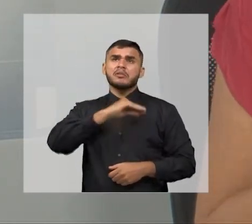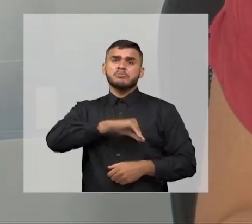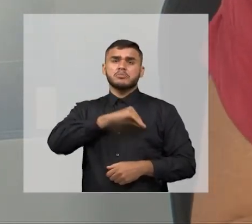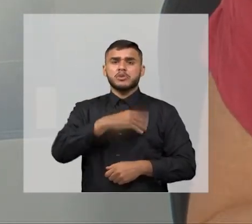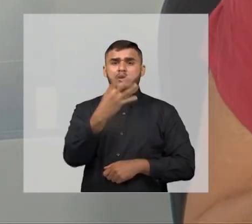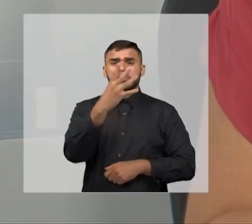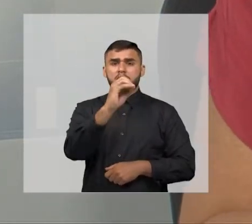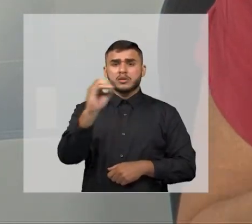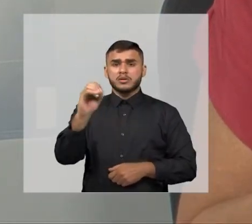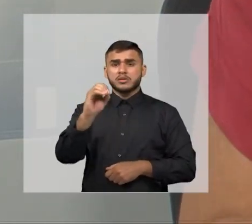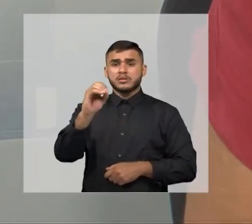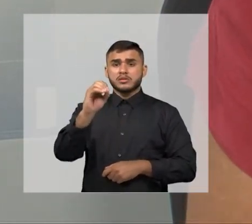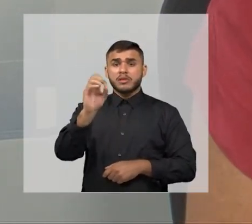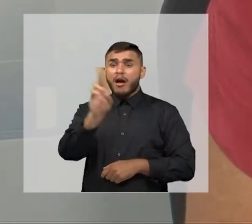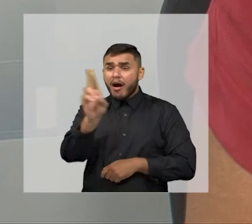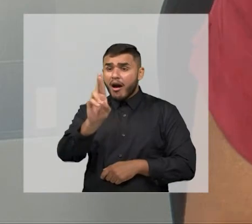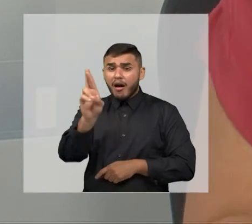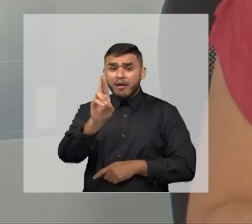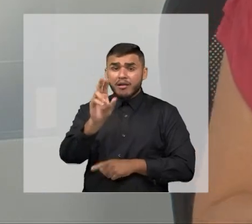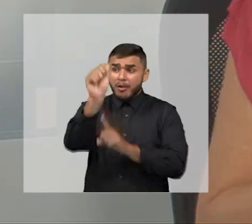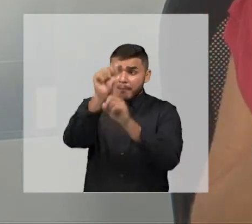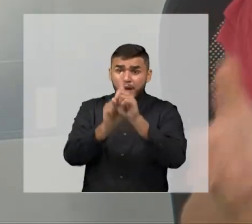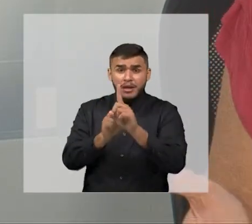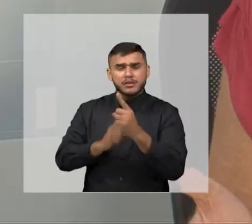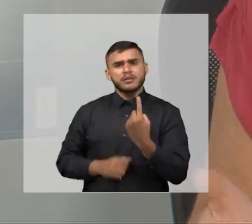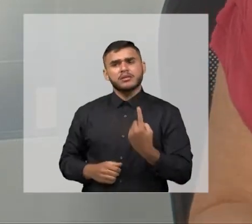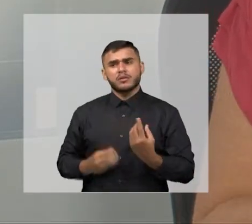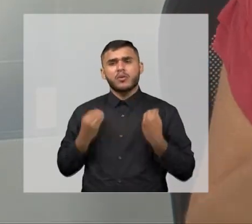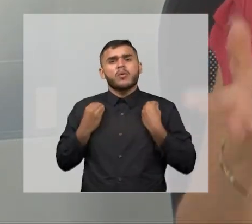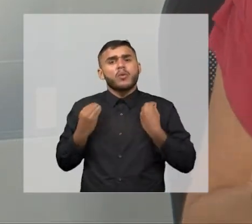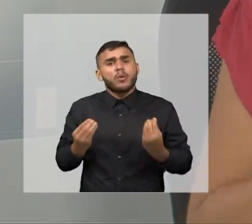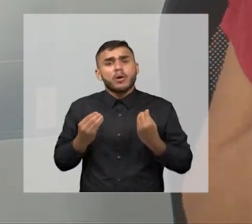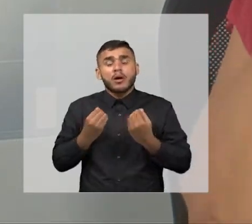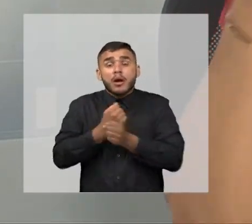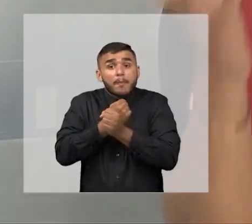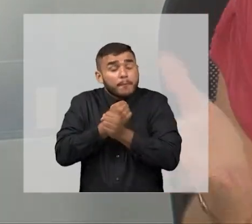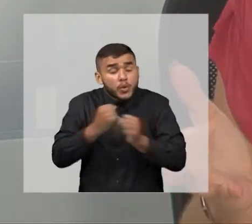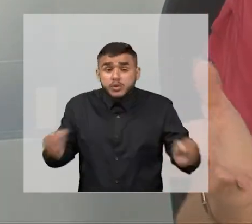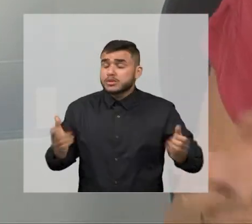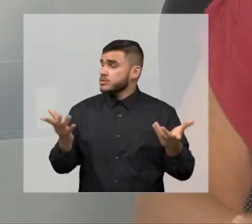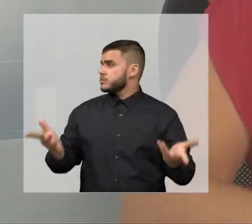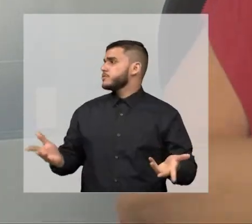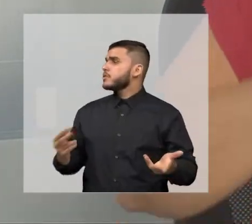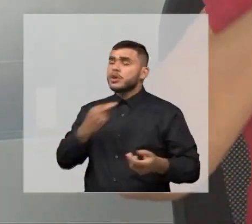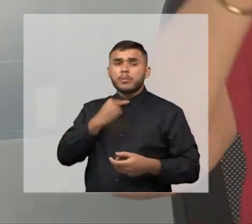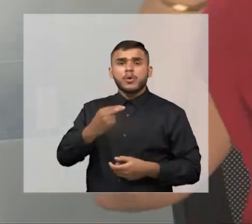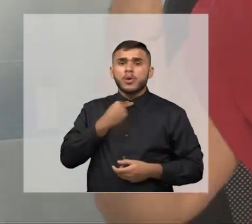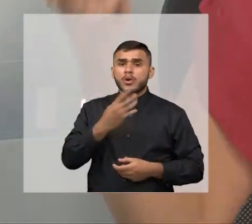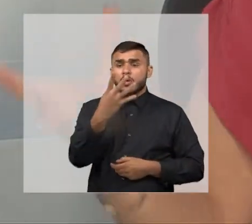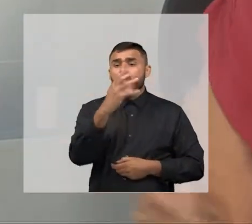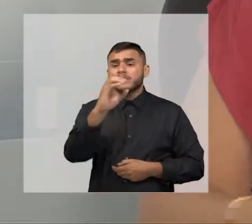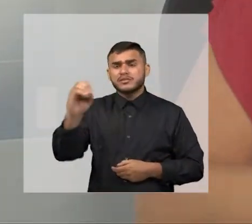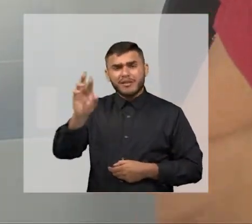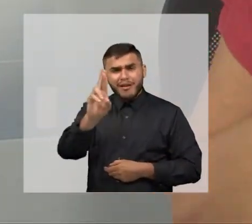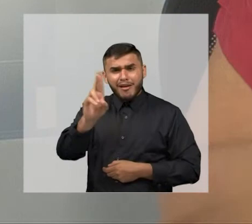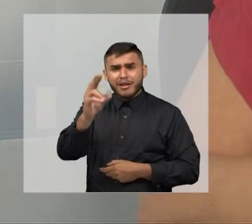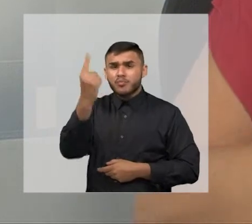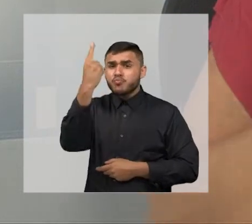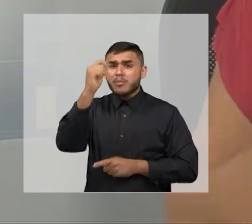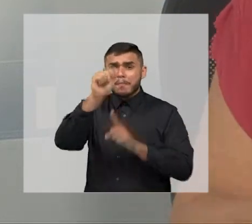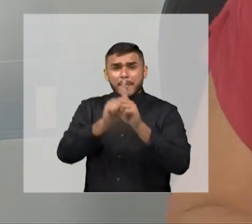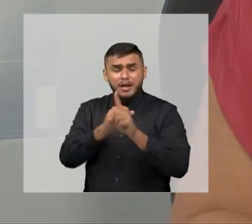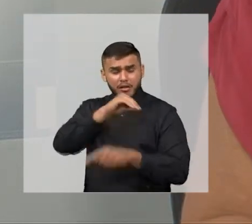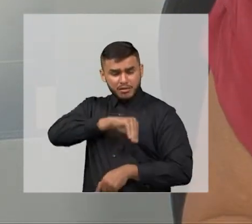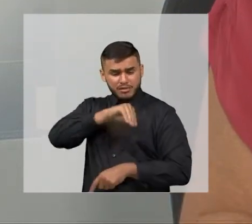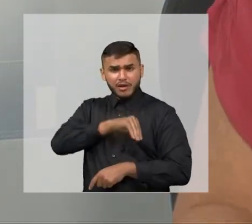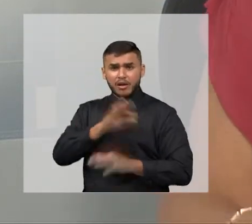de R$400 por mês. São miseráveis. Não existe, é impossível, não tem mercado consumidor para para girar